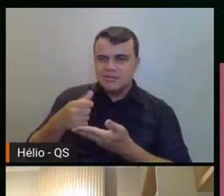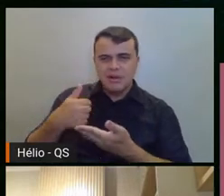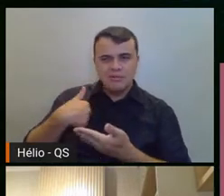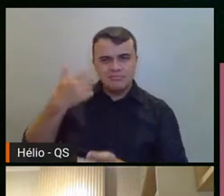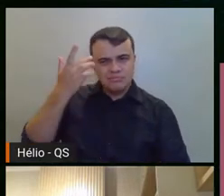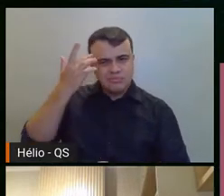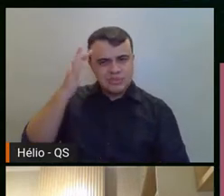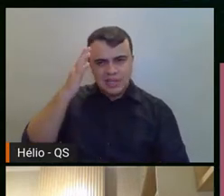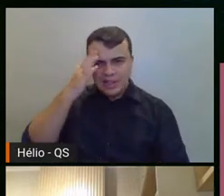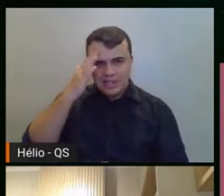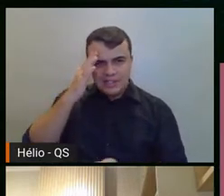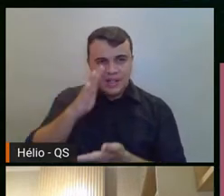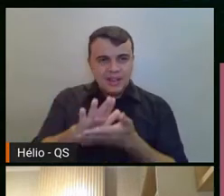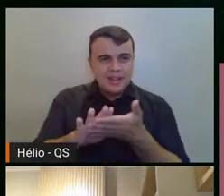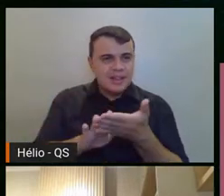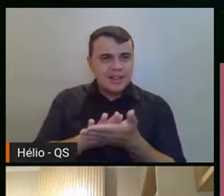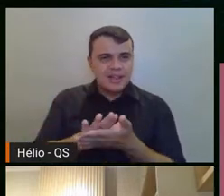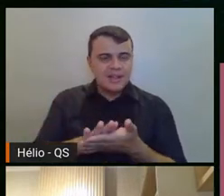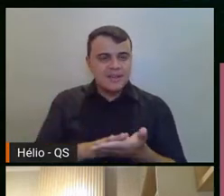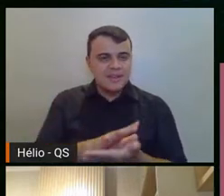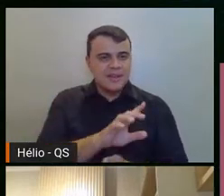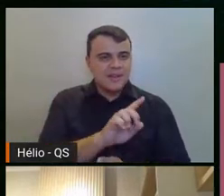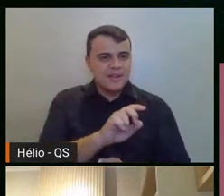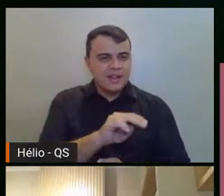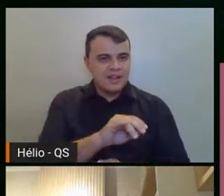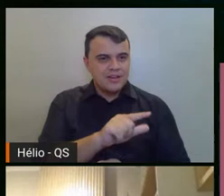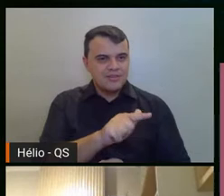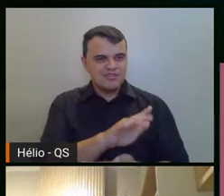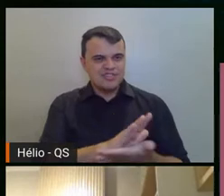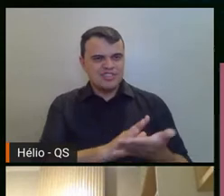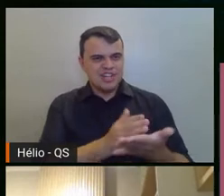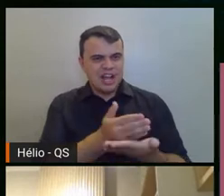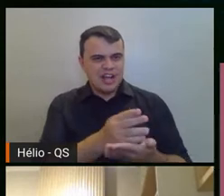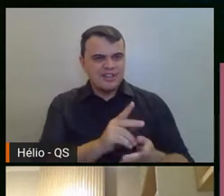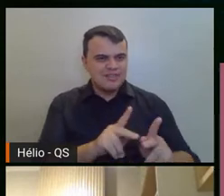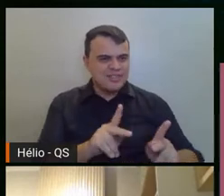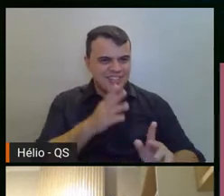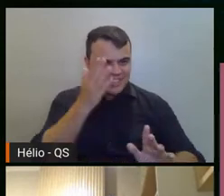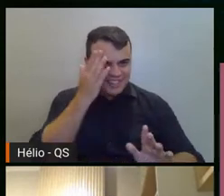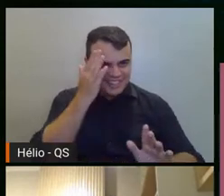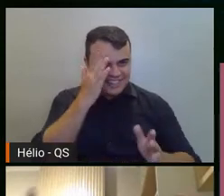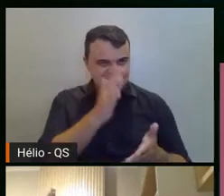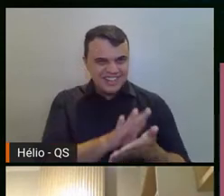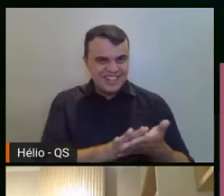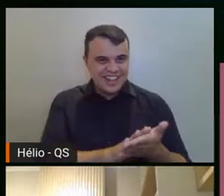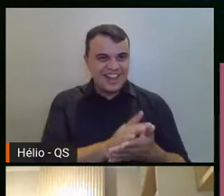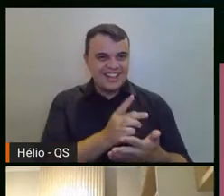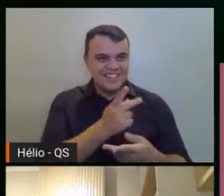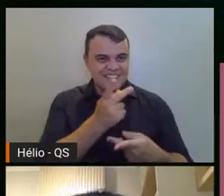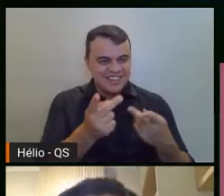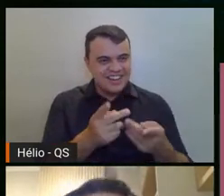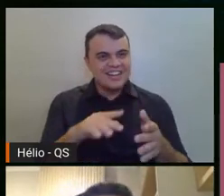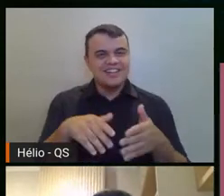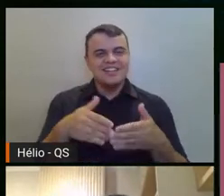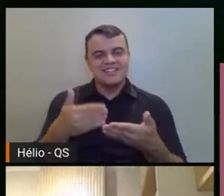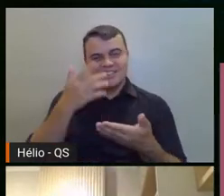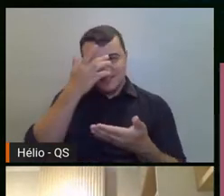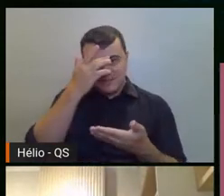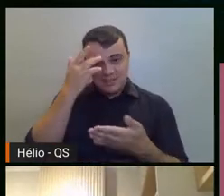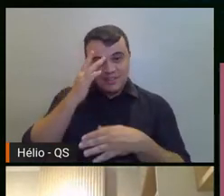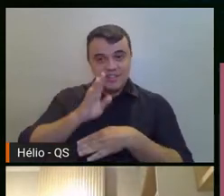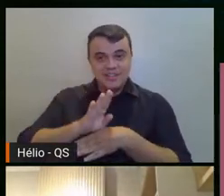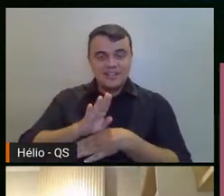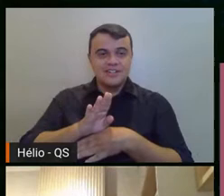Eu não entendi nada cara esse delícia é um chato é um mala puto cara é muito eu não entendi nada que ele fala e as pessoas vão te ajudar